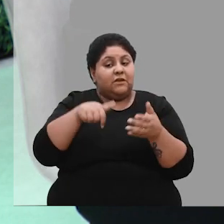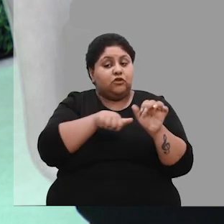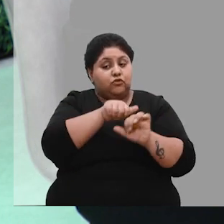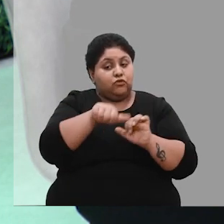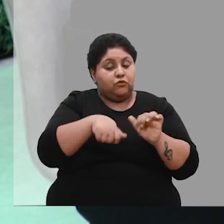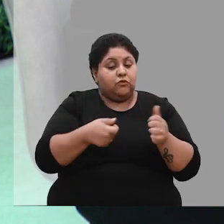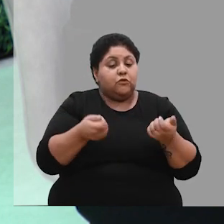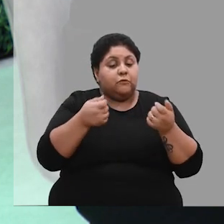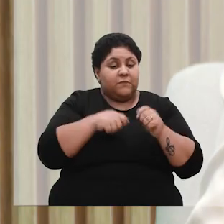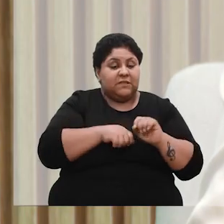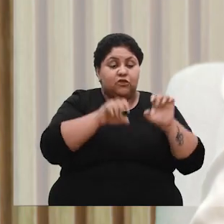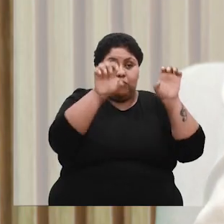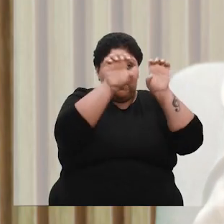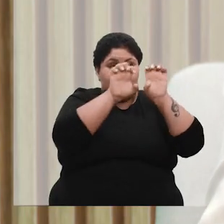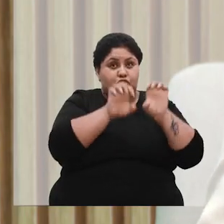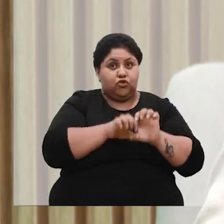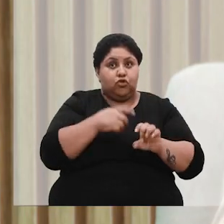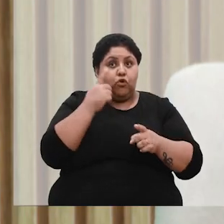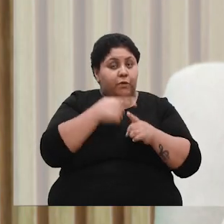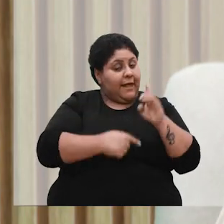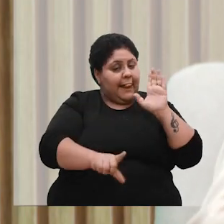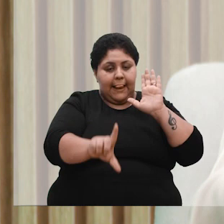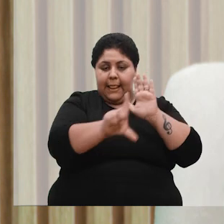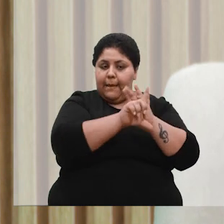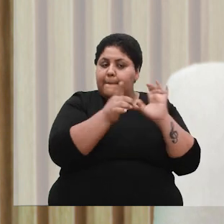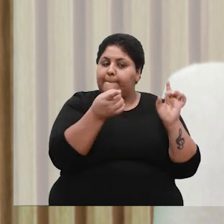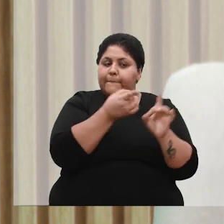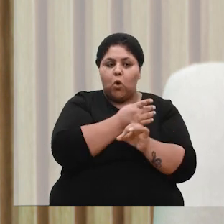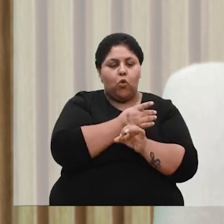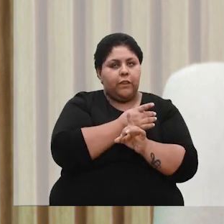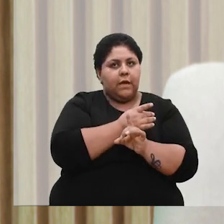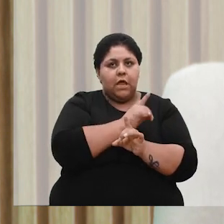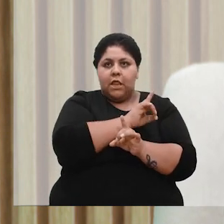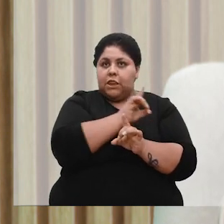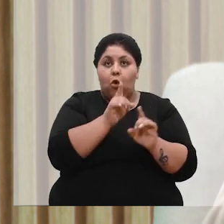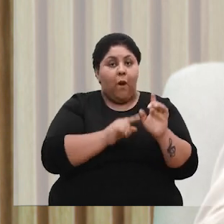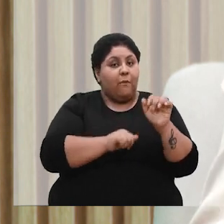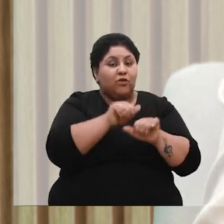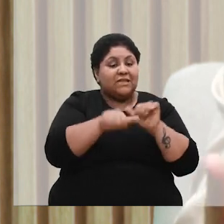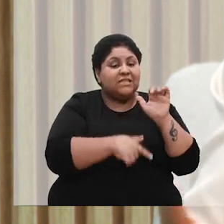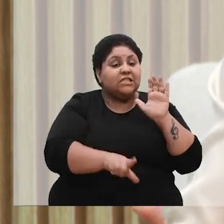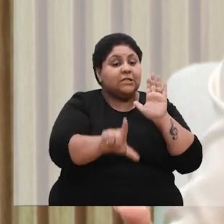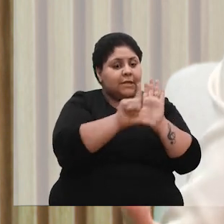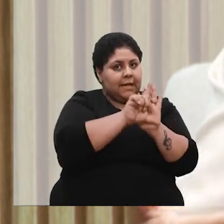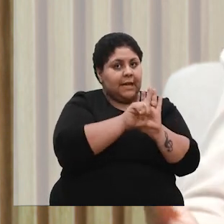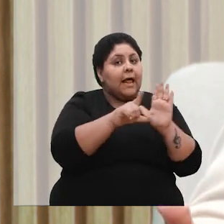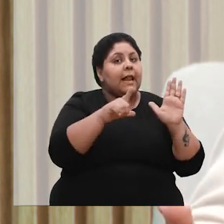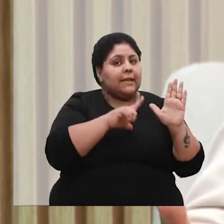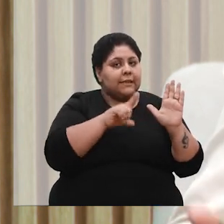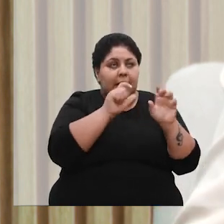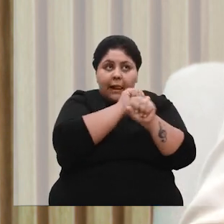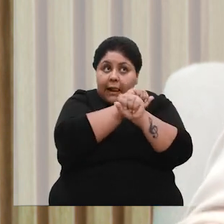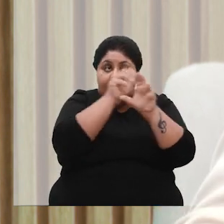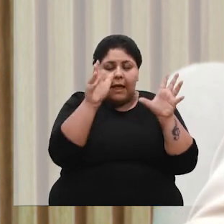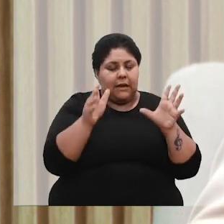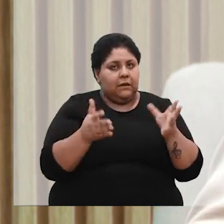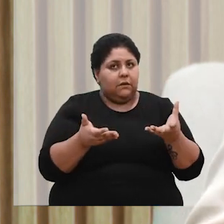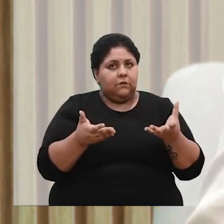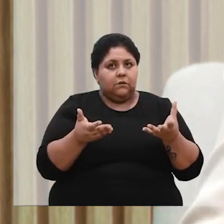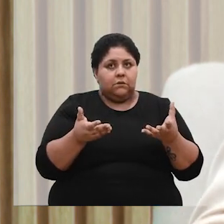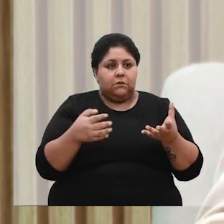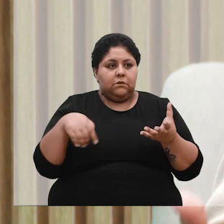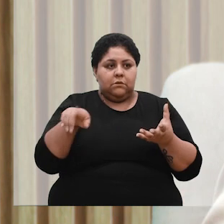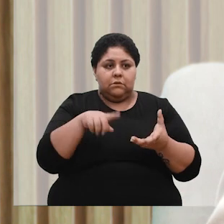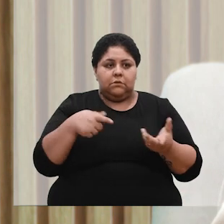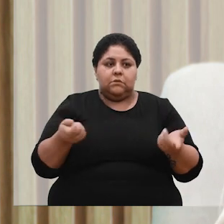mude. E para isso mudar, a gente precisa de uma mudança estrutural, porque a lei está aí, né? Então, não é nem uma mudança de legislação. A lei, ela